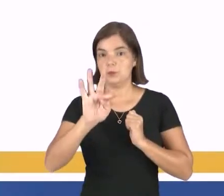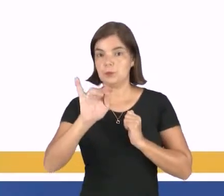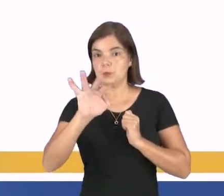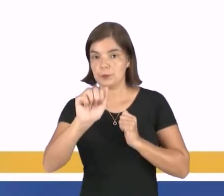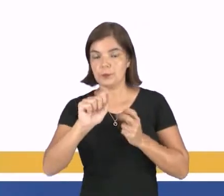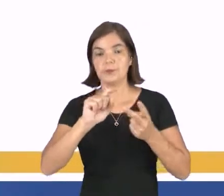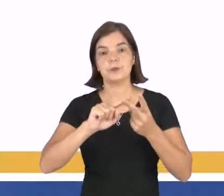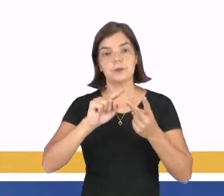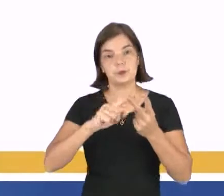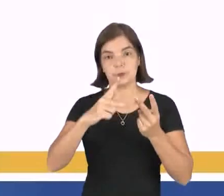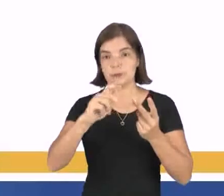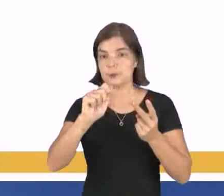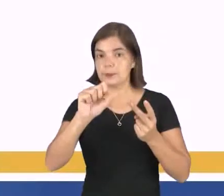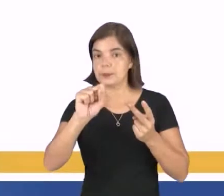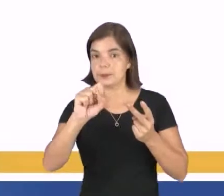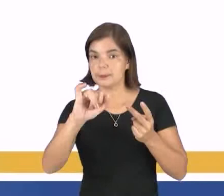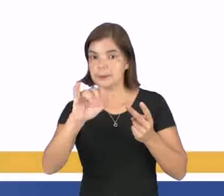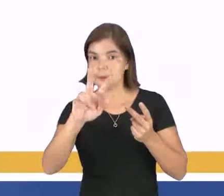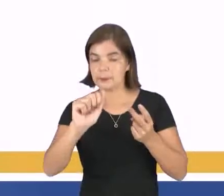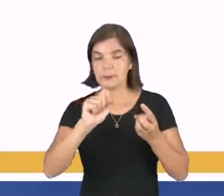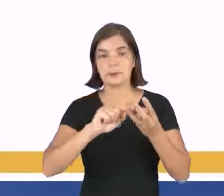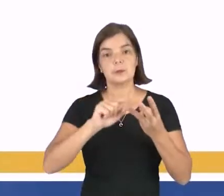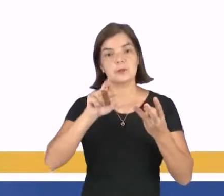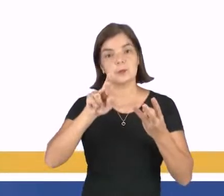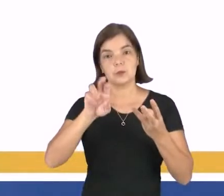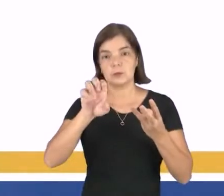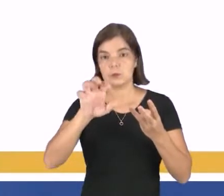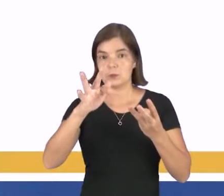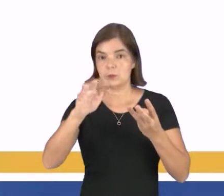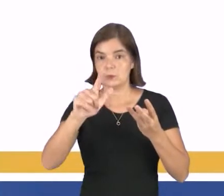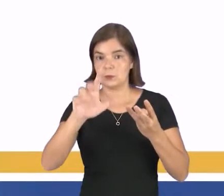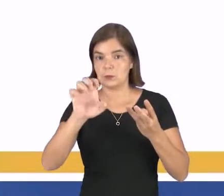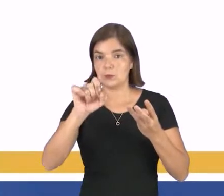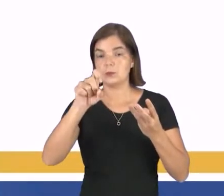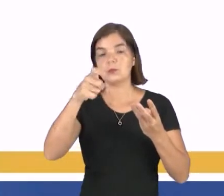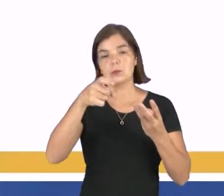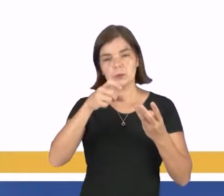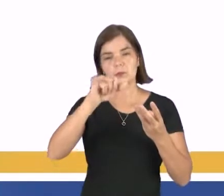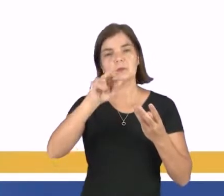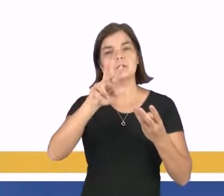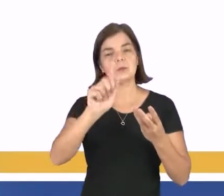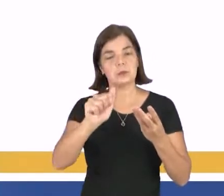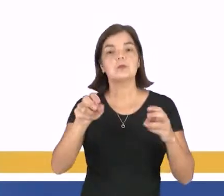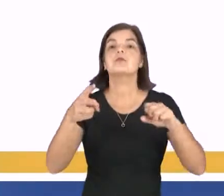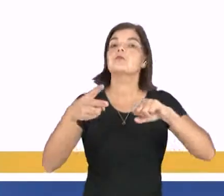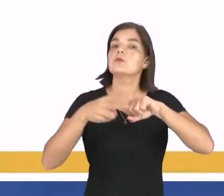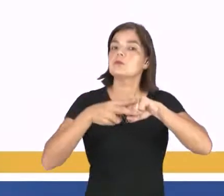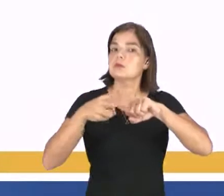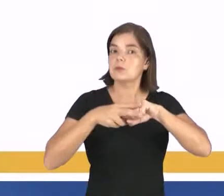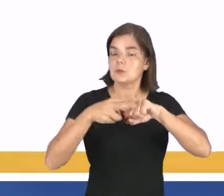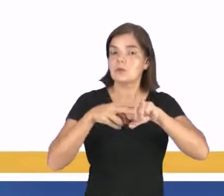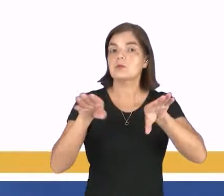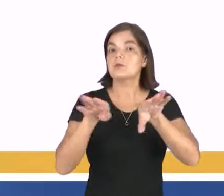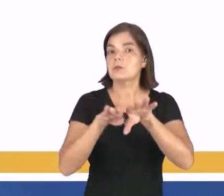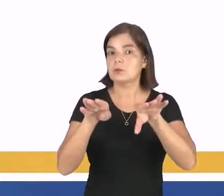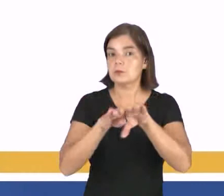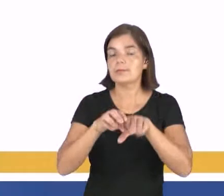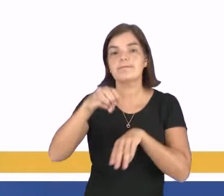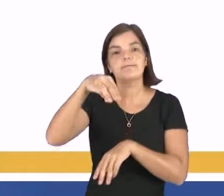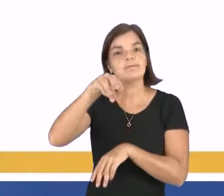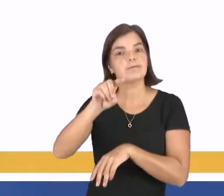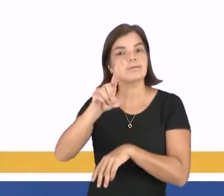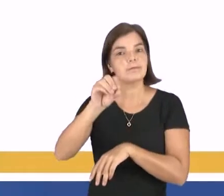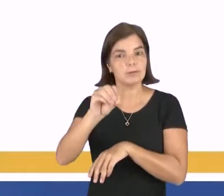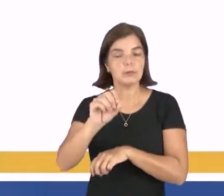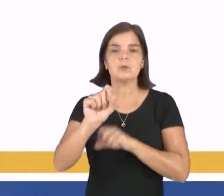passiva ou reflexiva E além disso o verbo ele também flexiona em modo quando eu